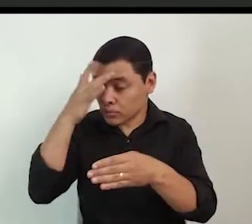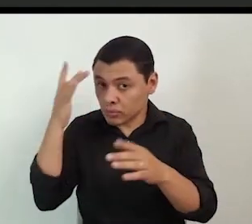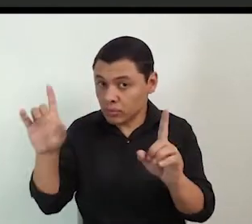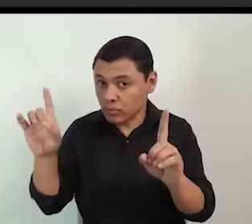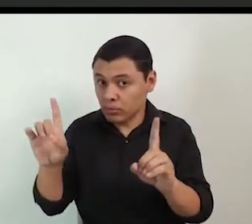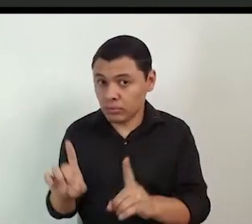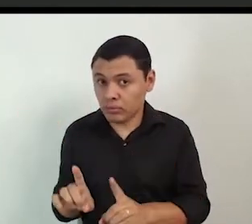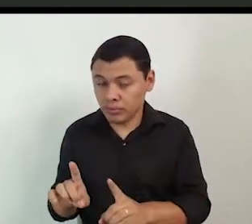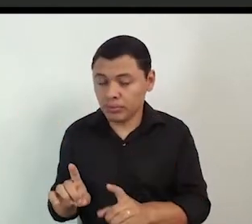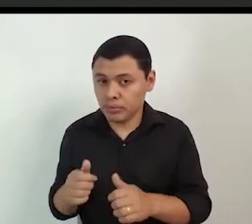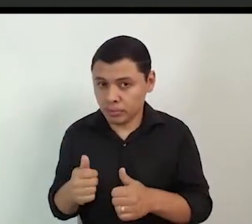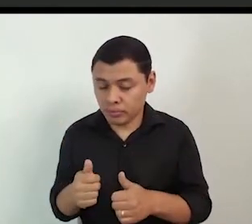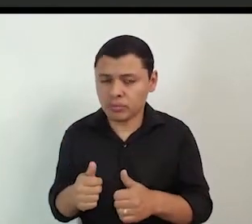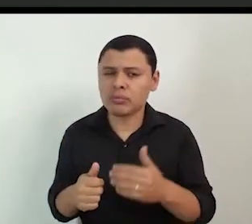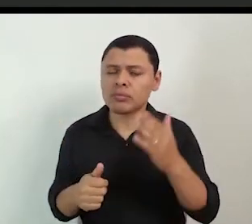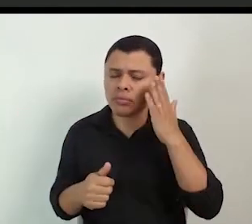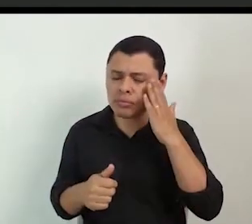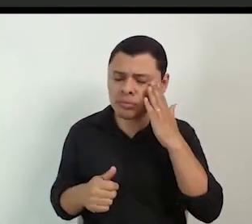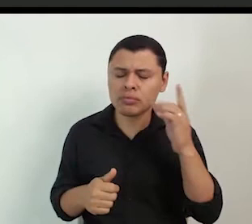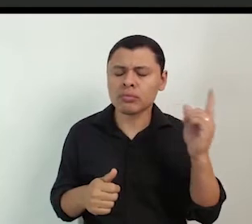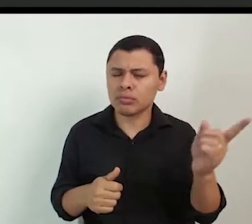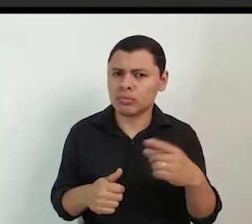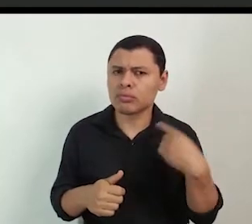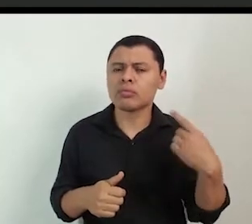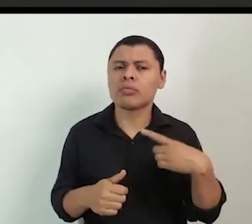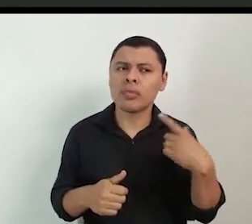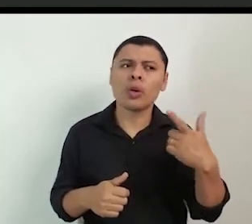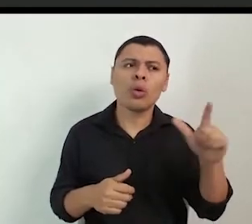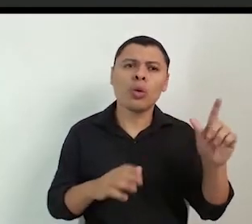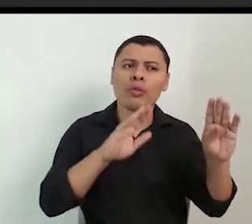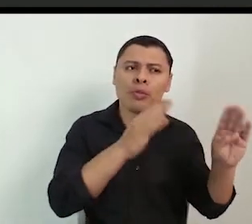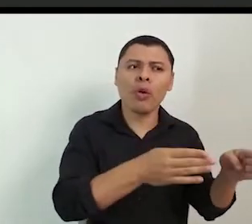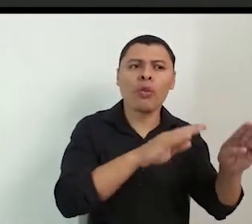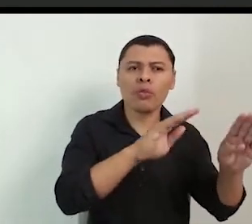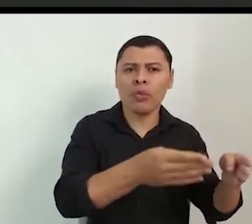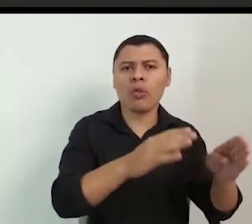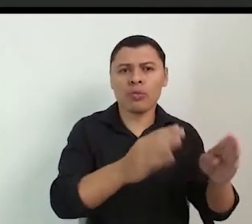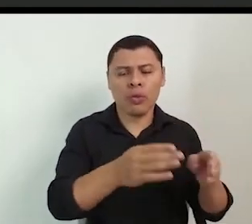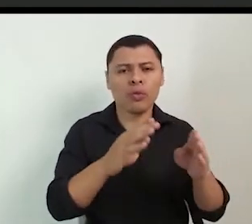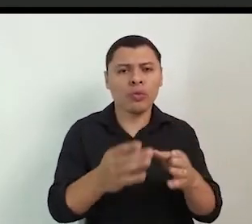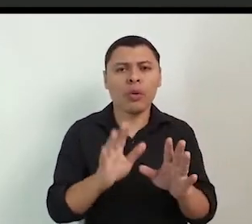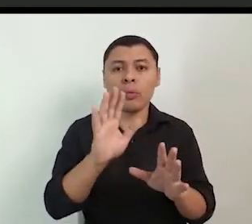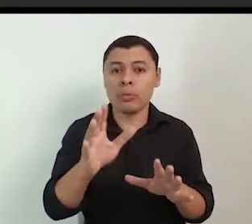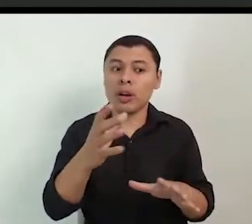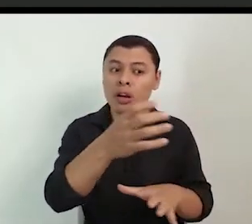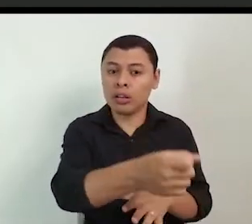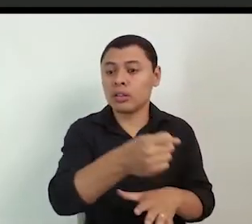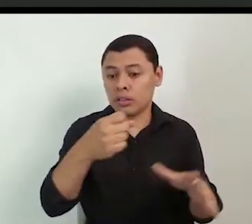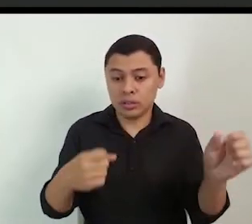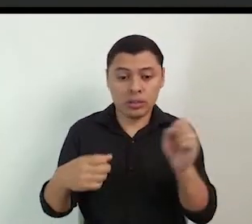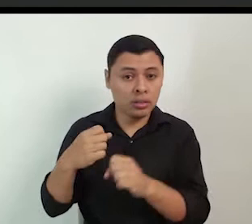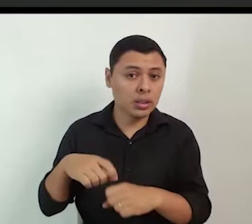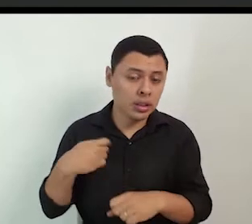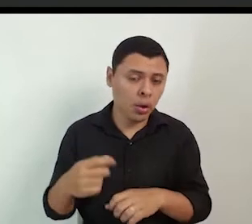Então, claro, todos nós trazemos outros recortes também, e isso vai fazer parte dessa diversidade.